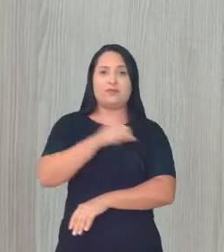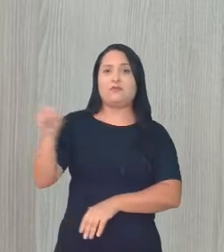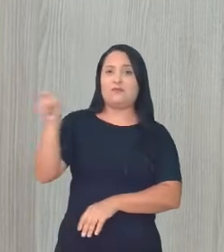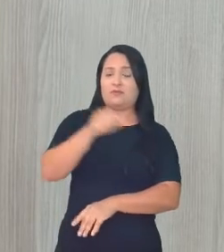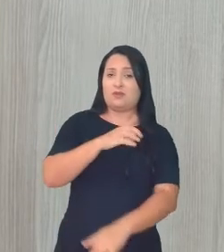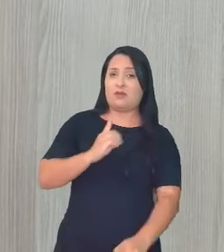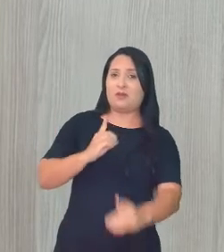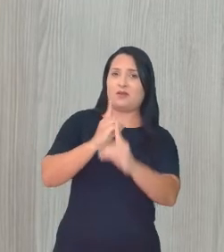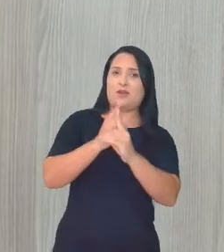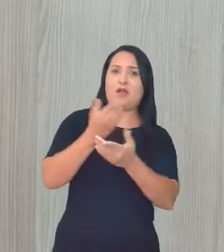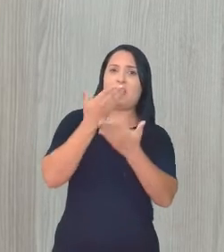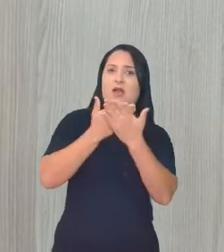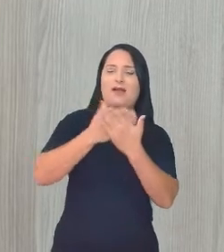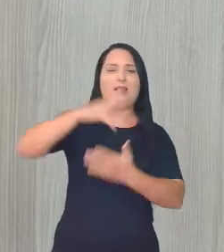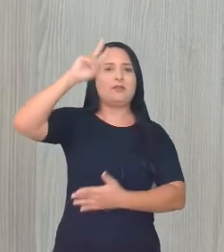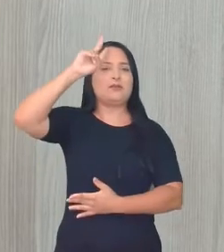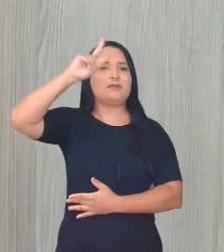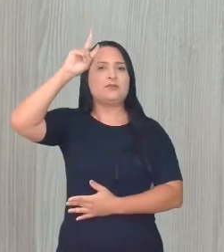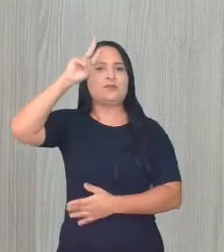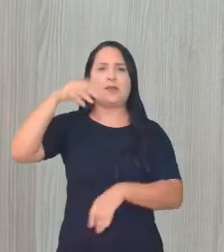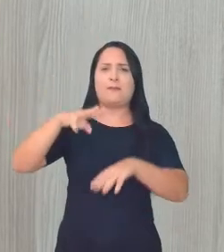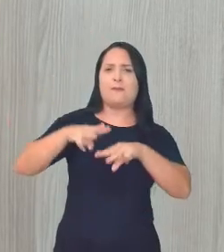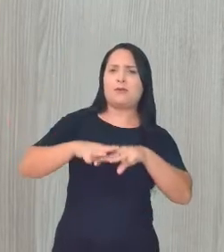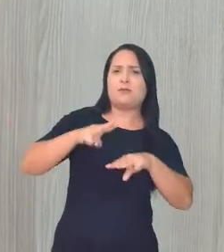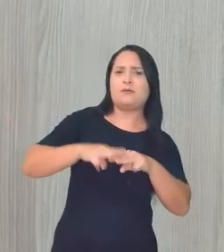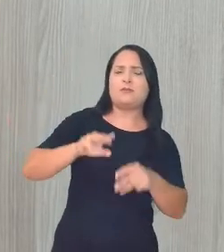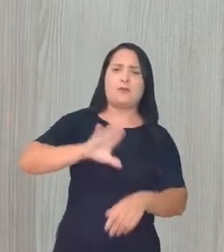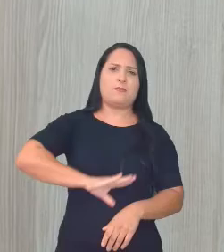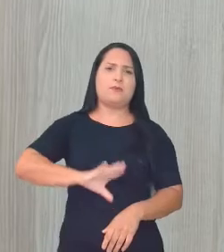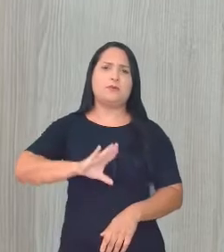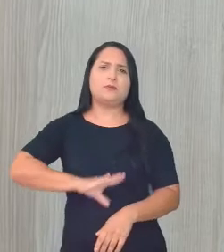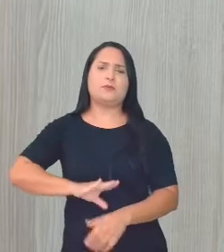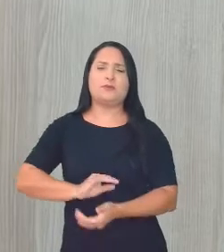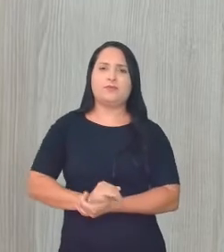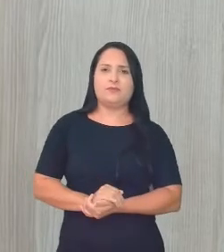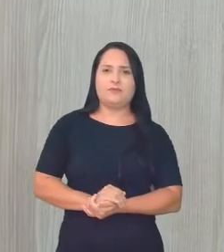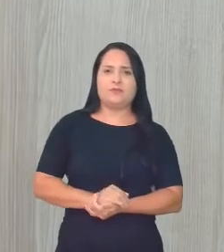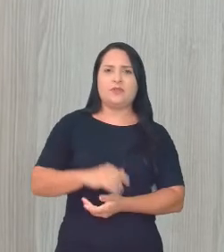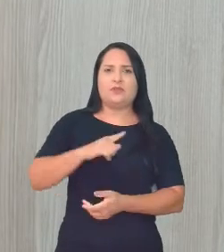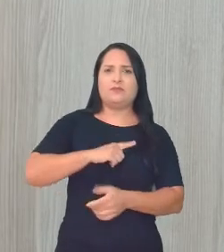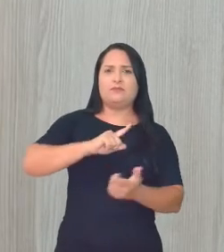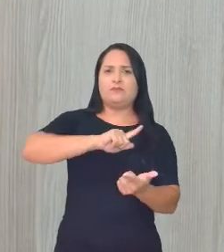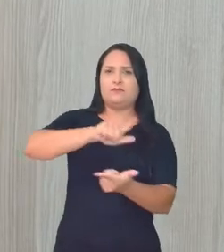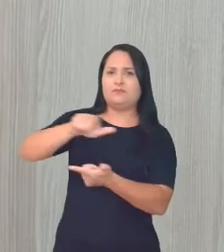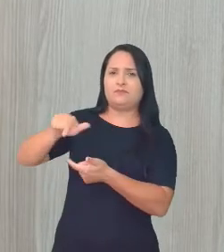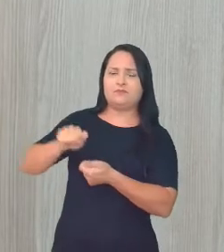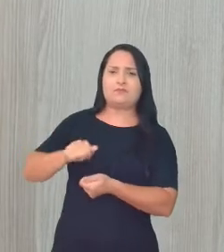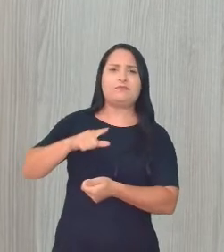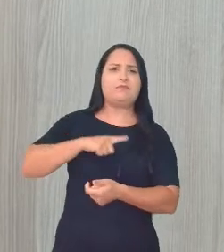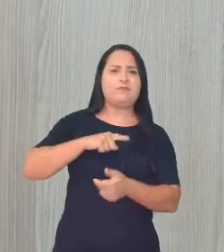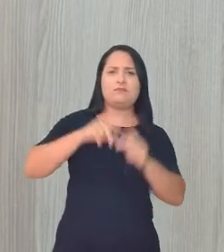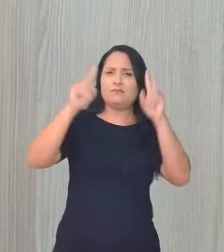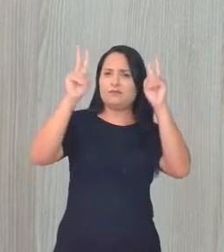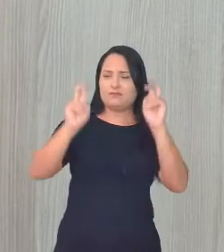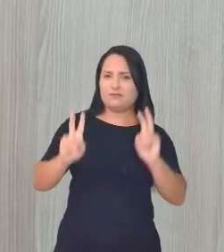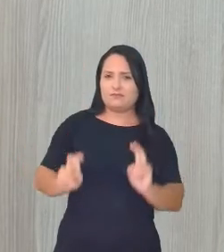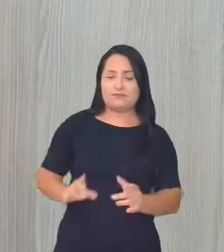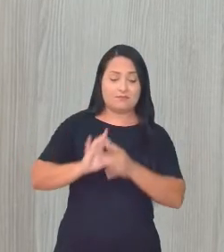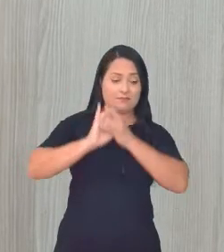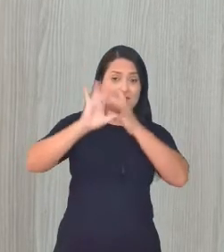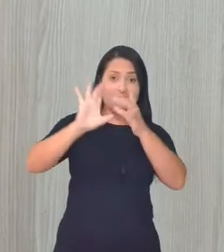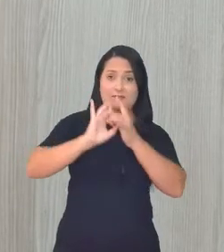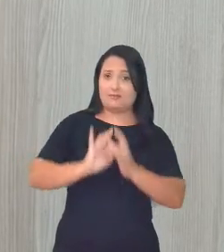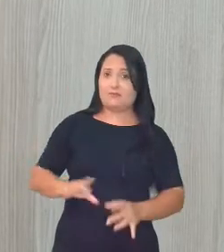vai encontrar as aulas de história, matemática, português, tem as de geografia, todo o conteúdo lá disponível